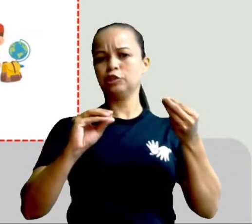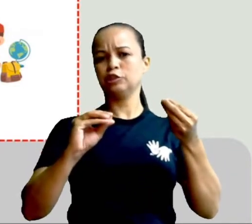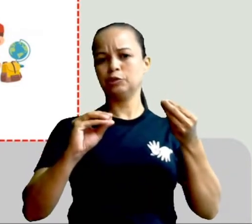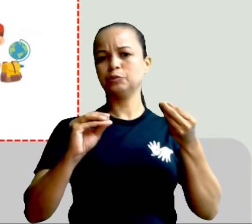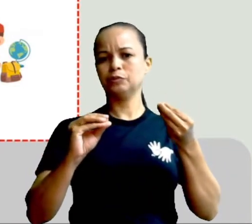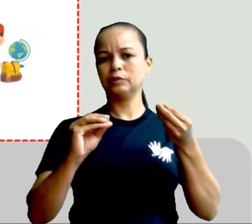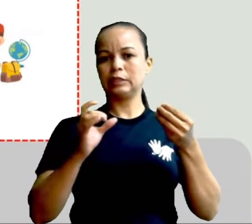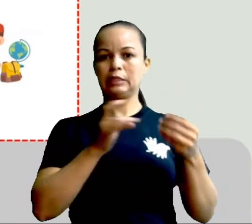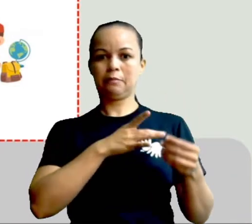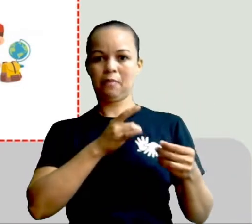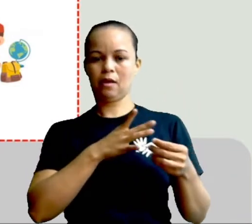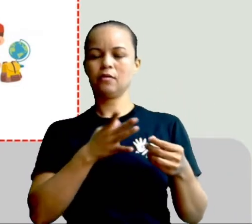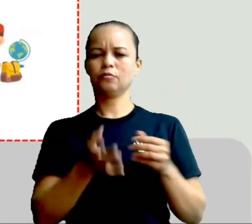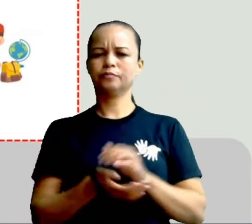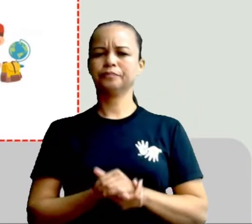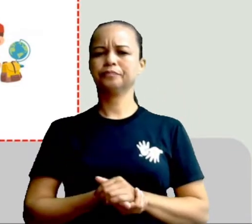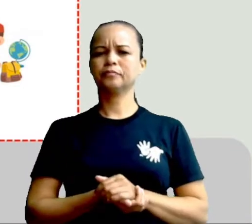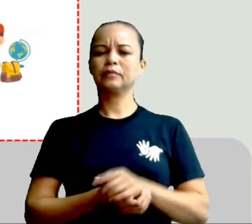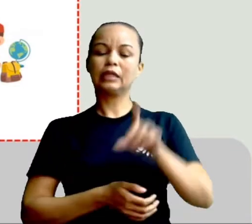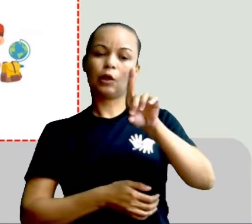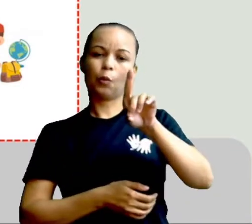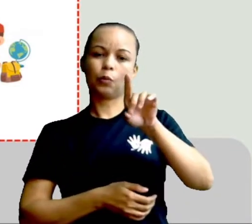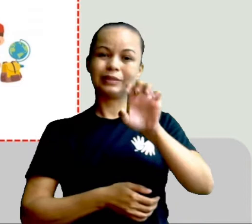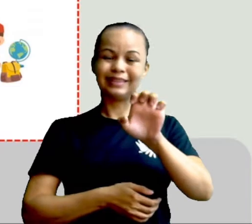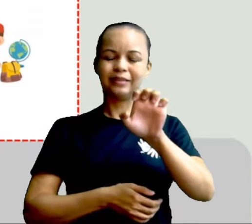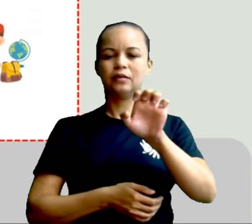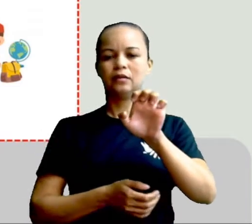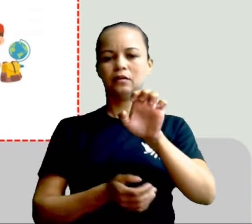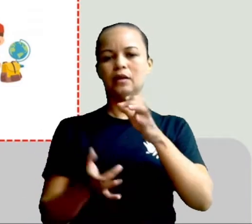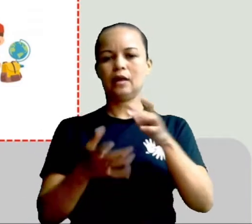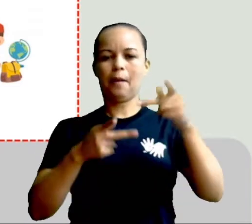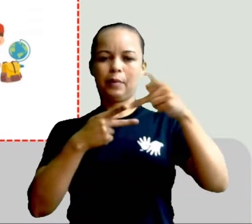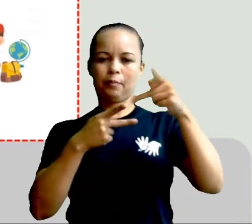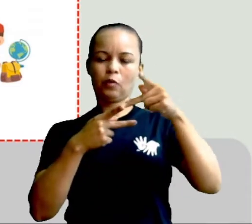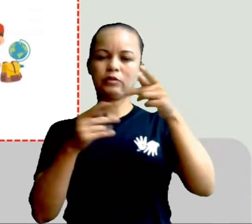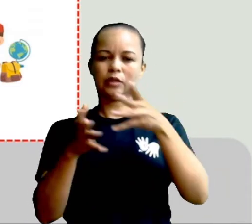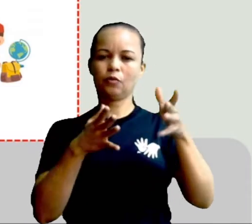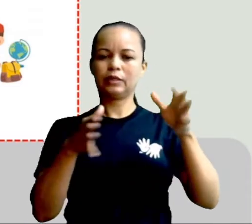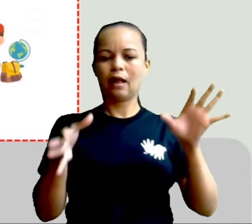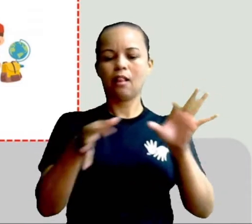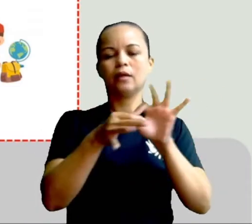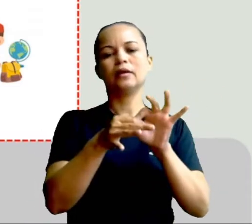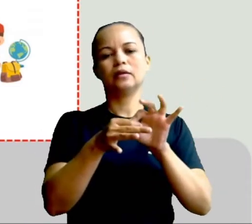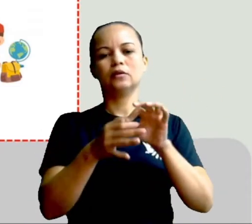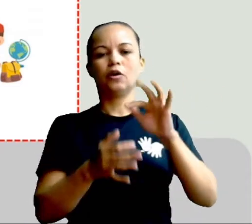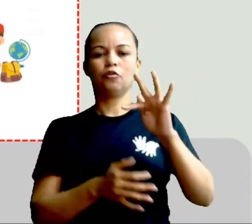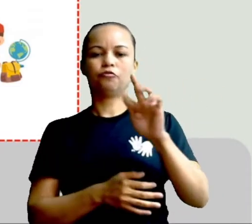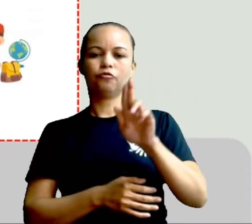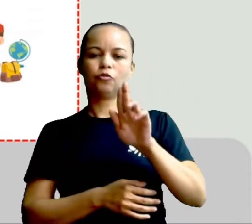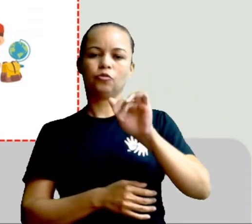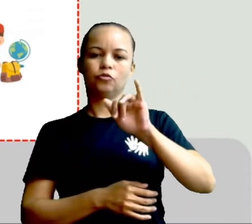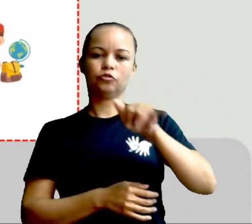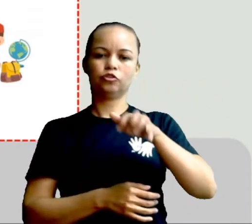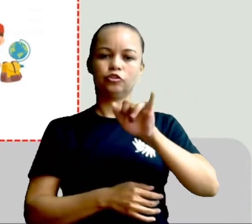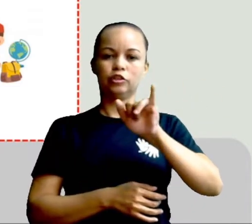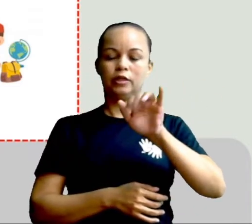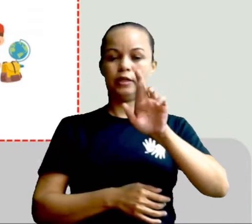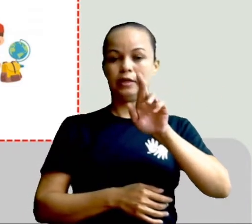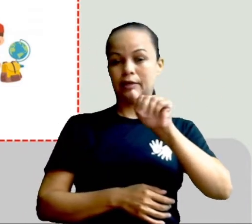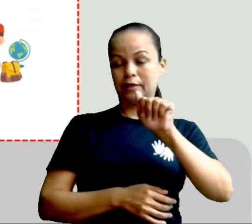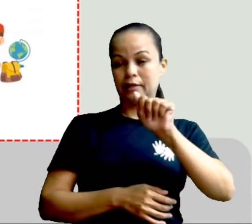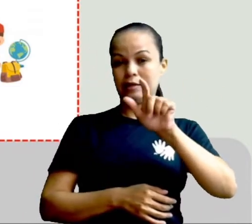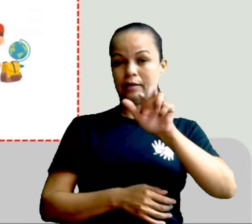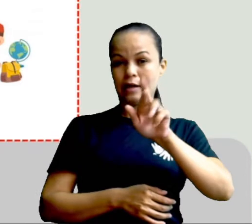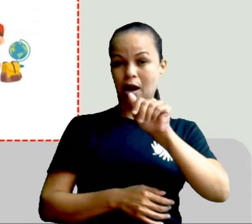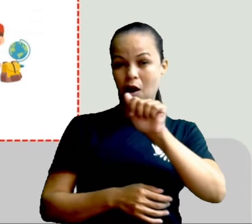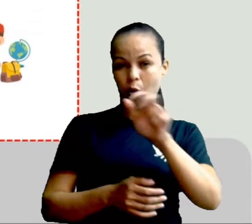de medo. Então, esse de é uma preposição que está ligando aí as palavras fugiram e medo. Então,